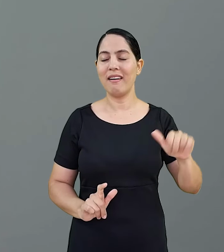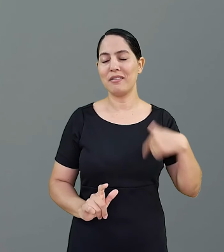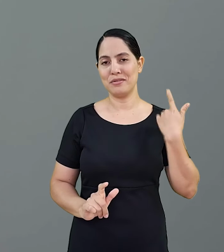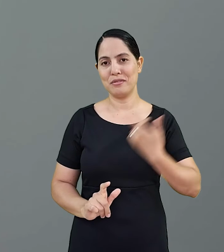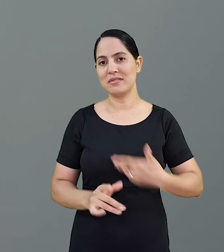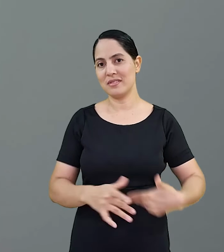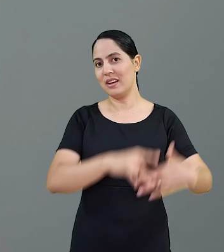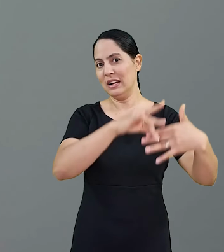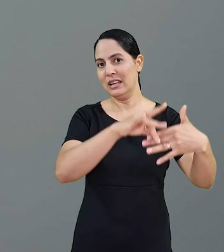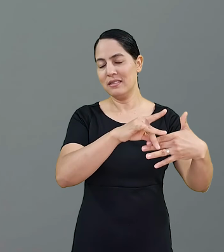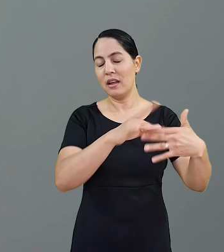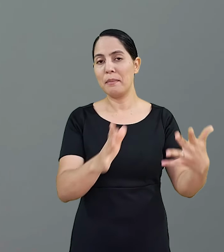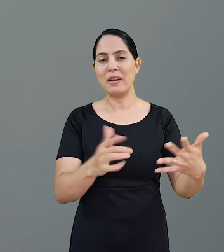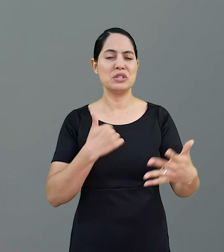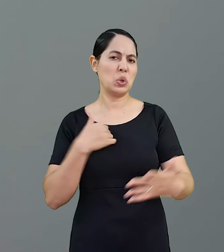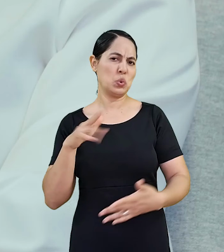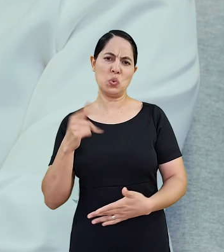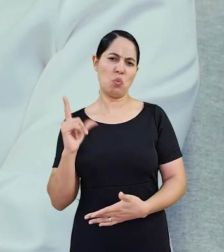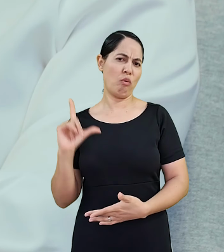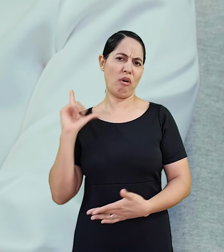não buscando um cargo.